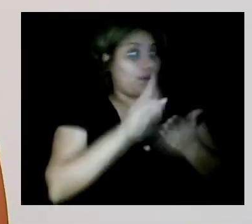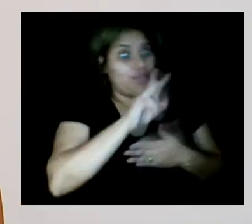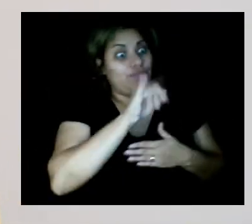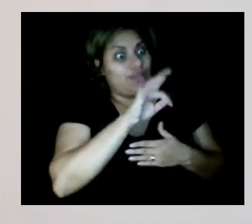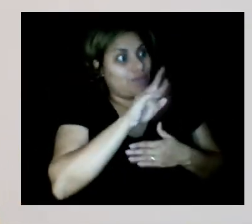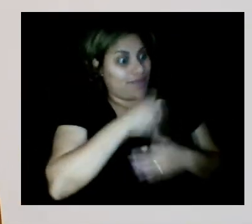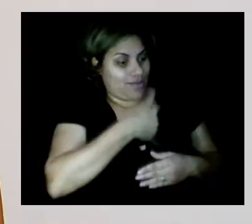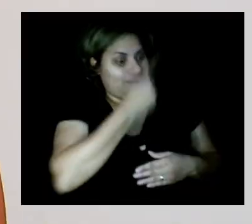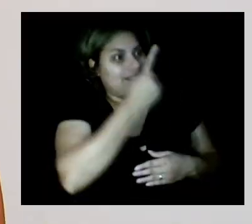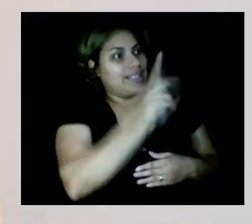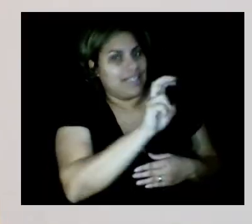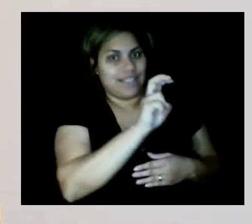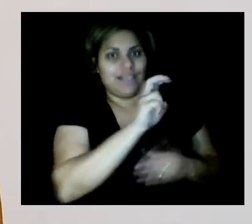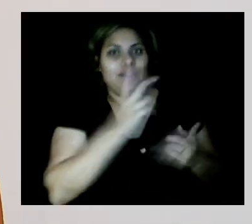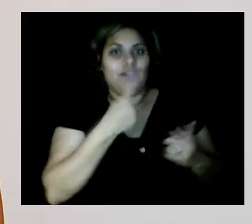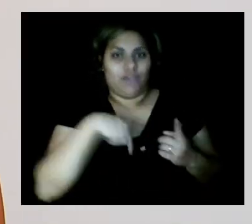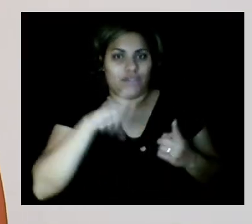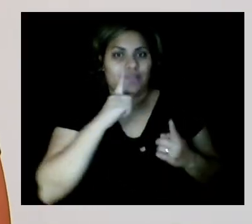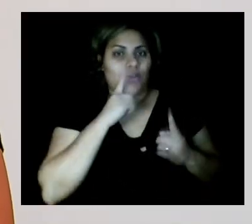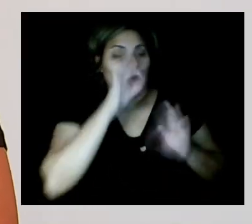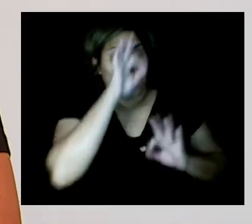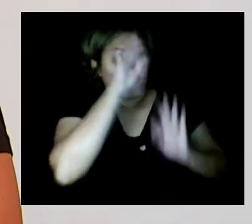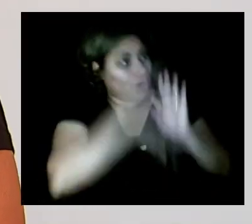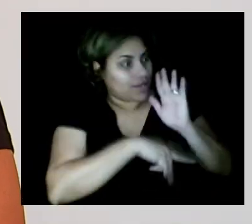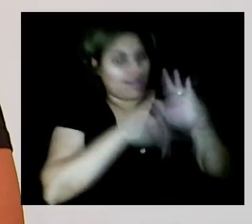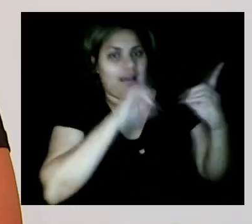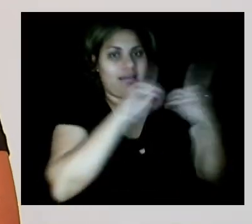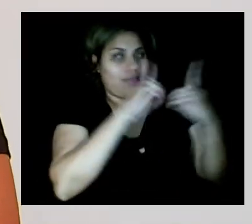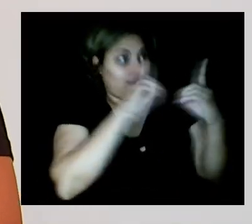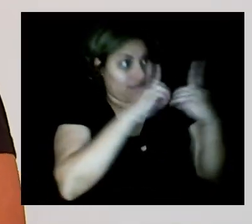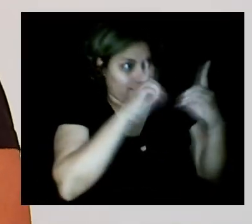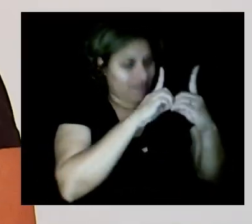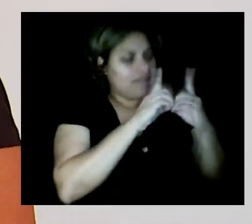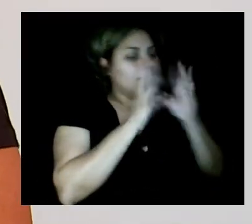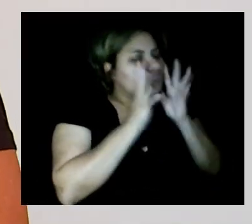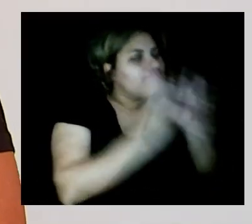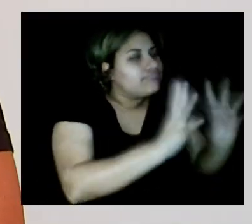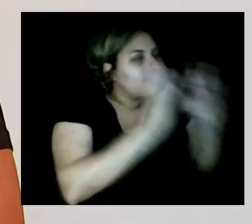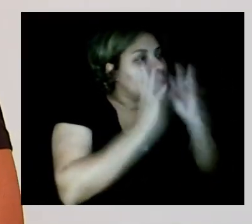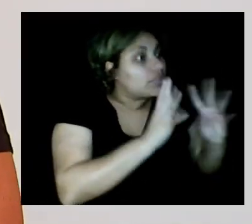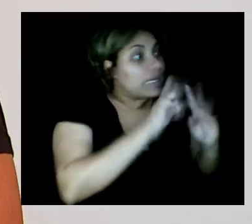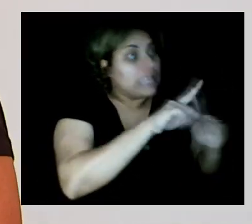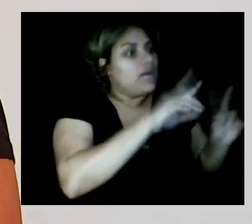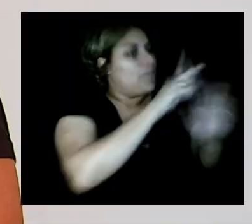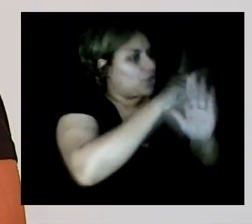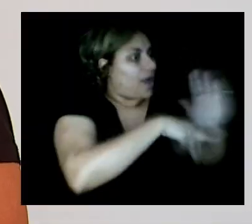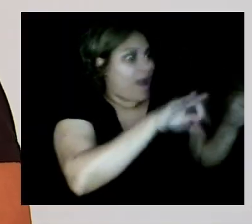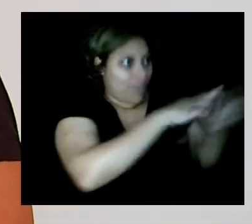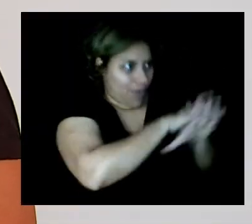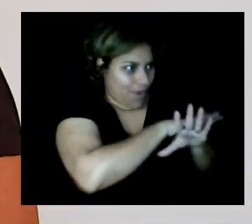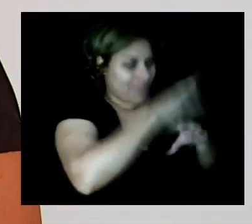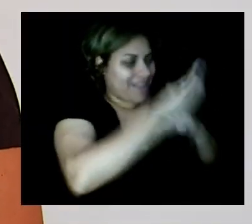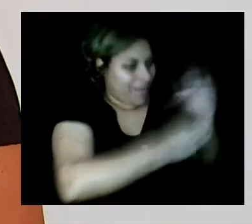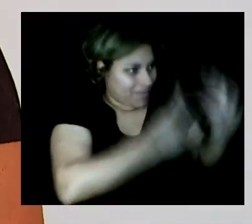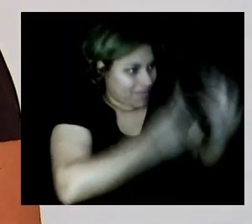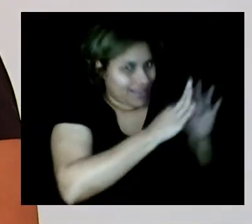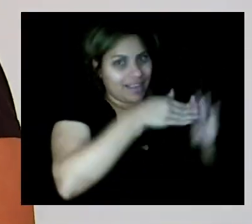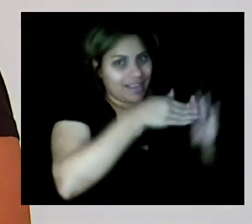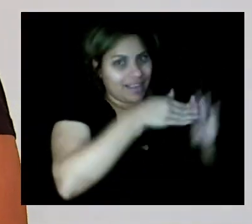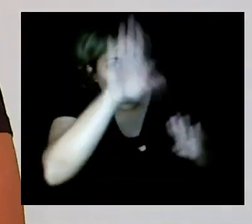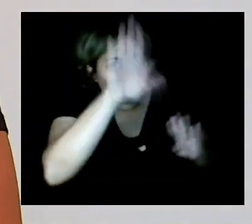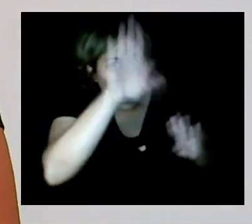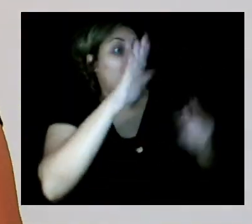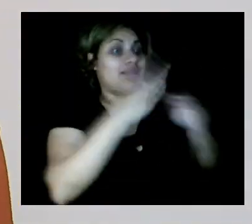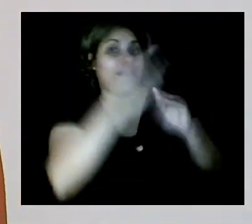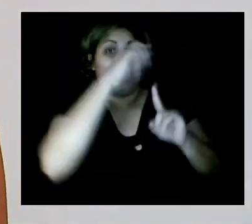Alta Assistida, que dura até novembro. E futuramente o Victor, hoje é um adolescente, ele vai ser um adulto. E para onde